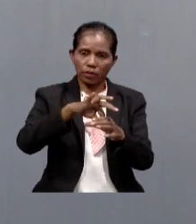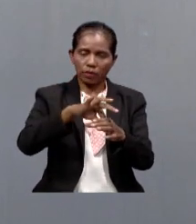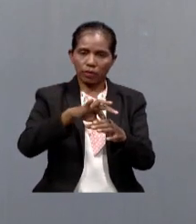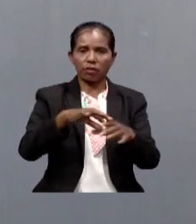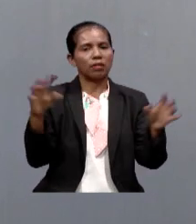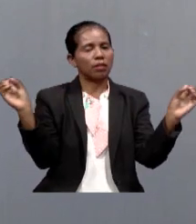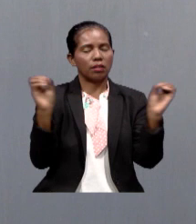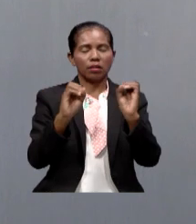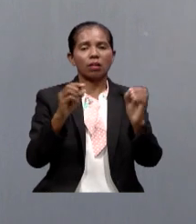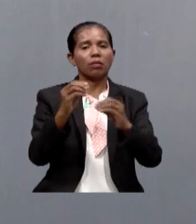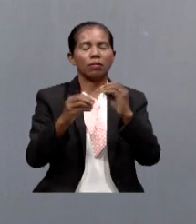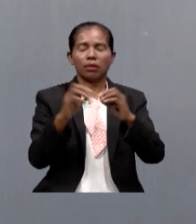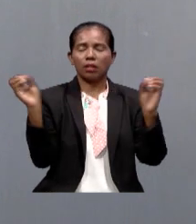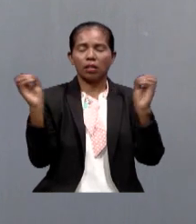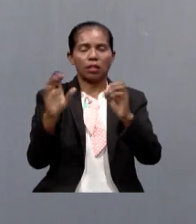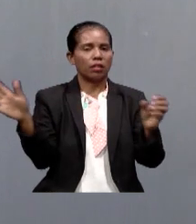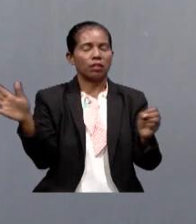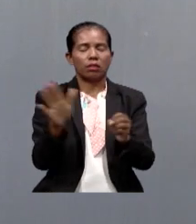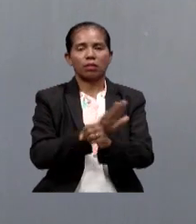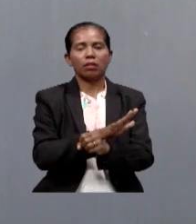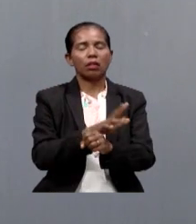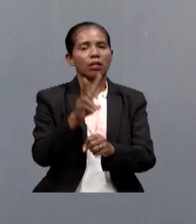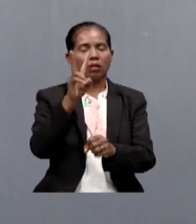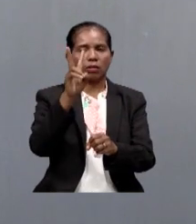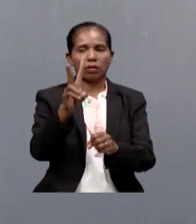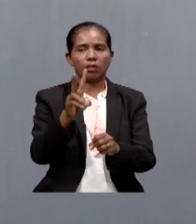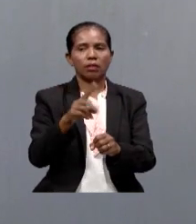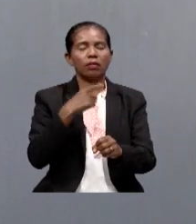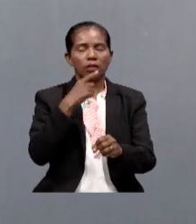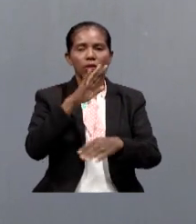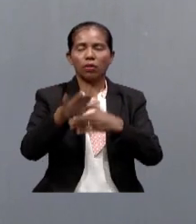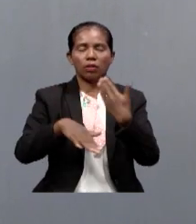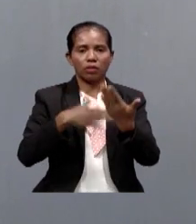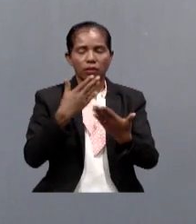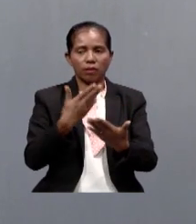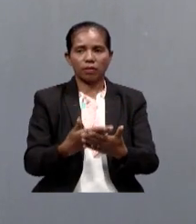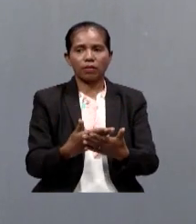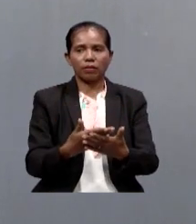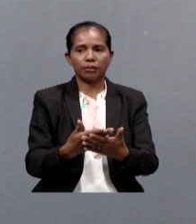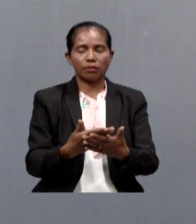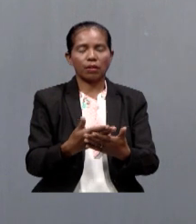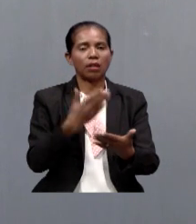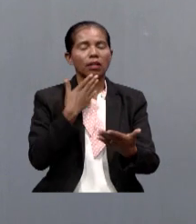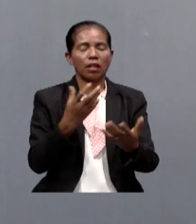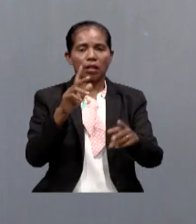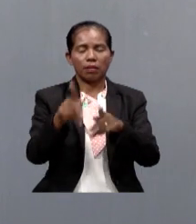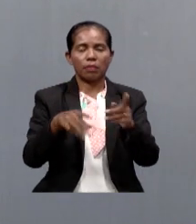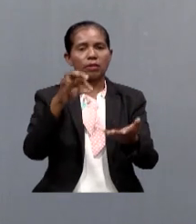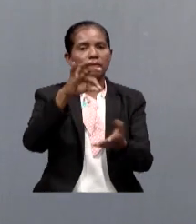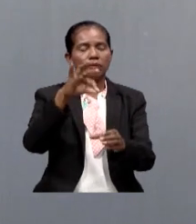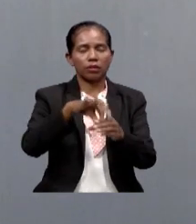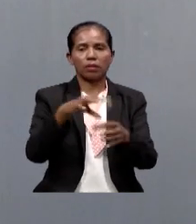to maioria de dois terços ou bolo maioria qualificada. Né